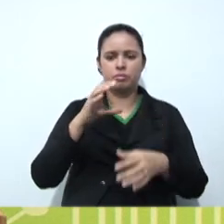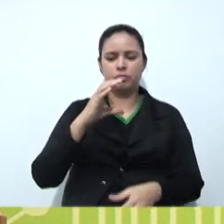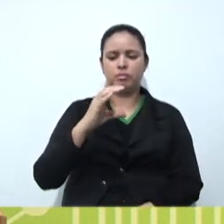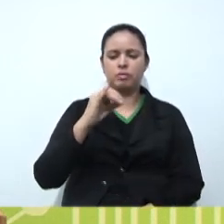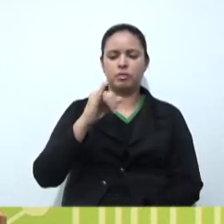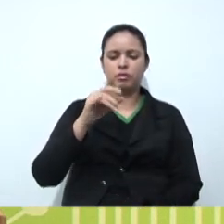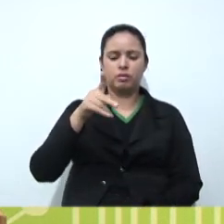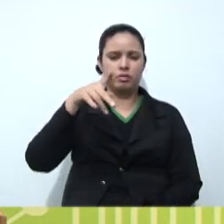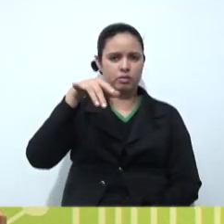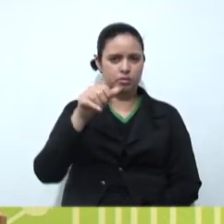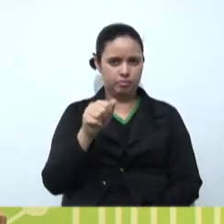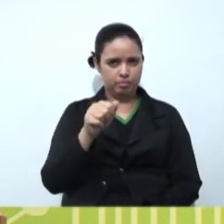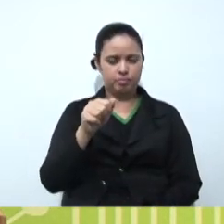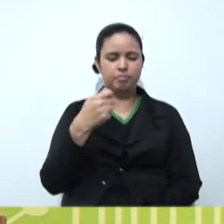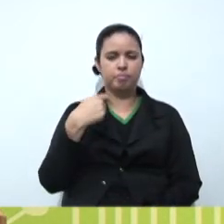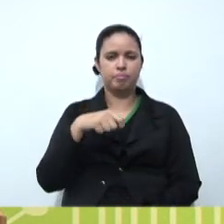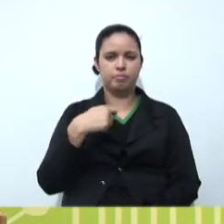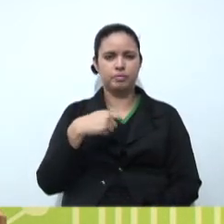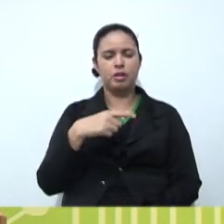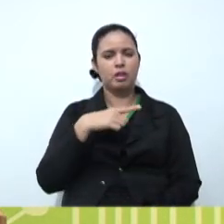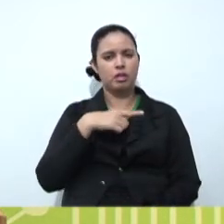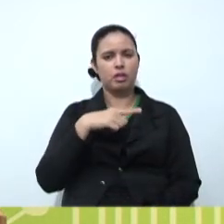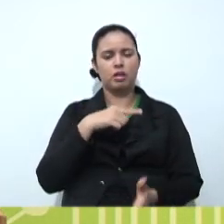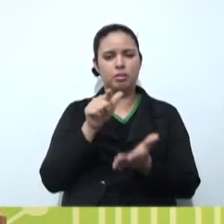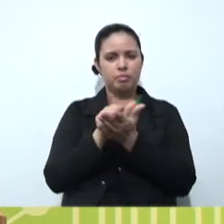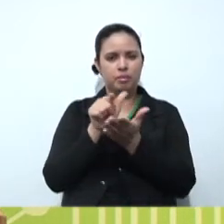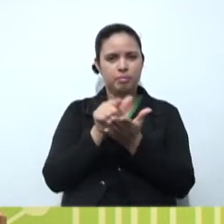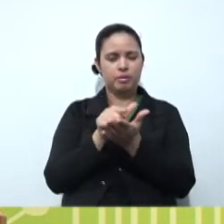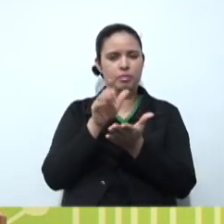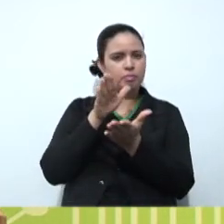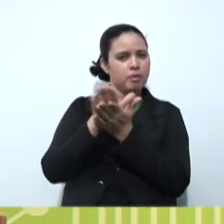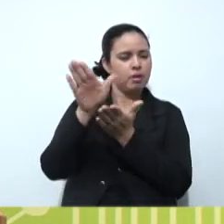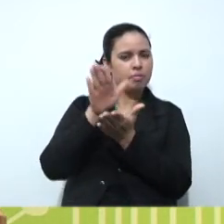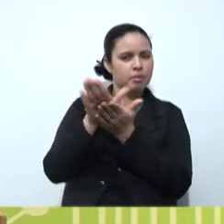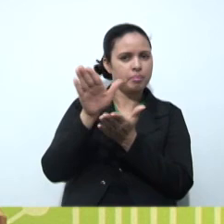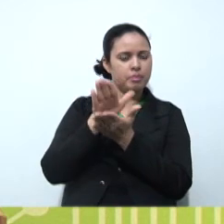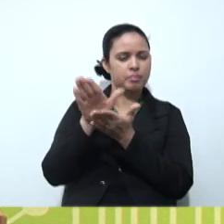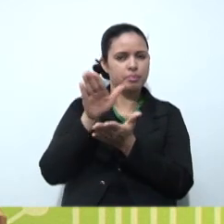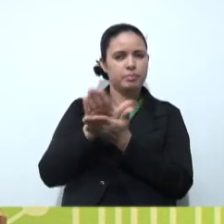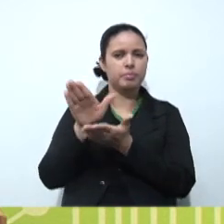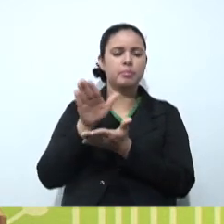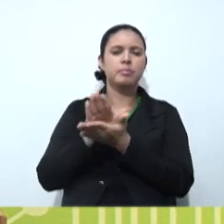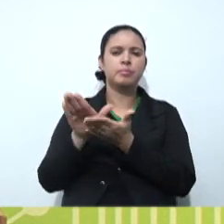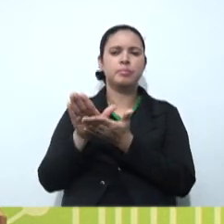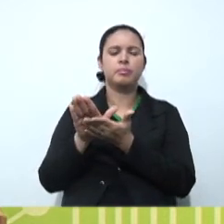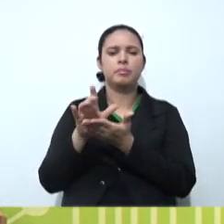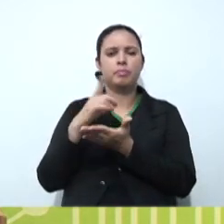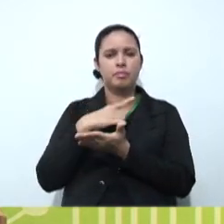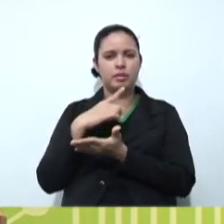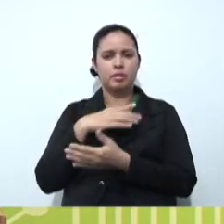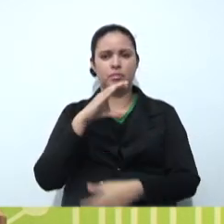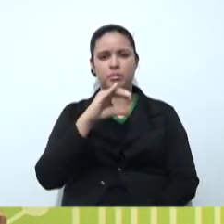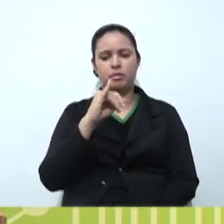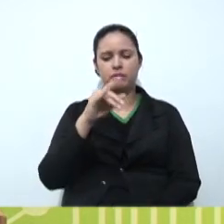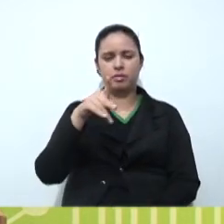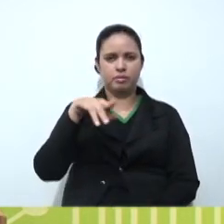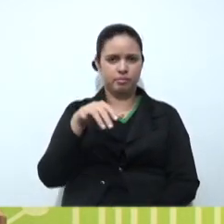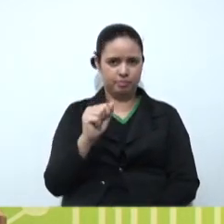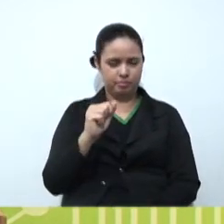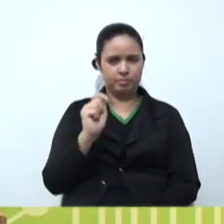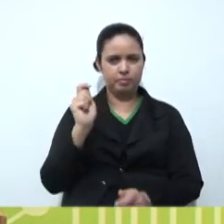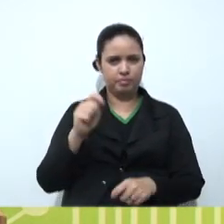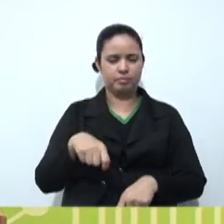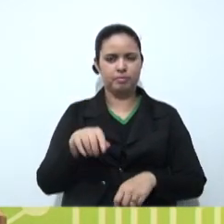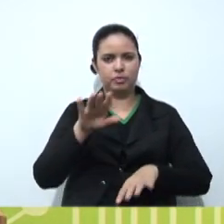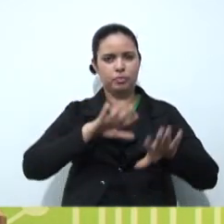Hoje existem materiais impressos, materiais na internet, aos montes, para que uma CIPA, de forma mais simples do mundo, possa trabalhar com a